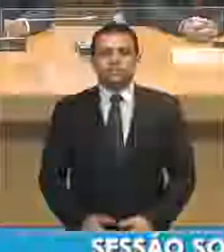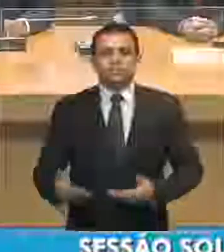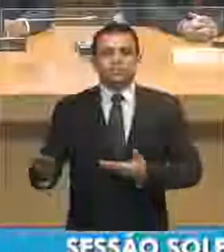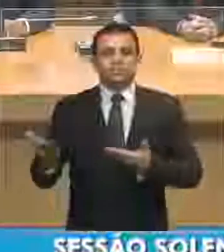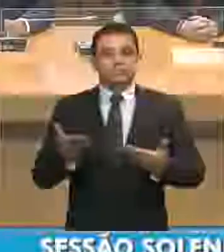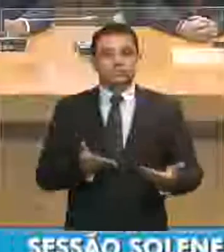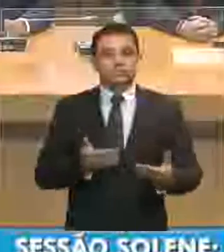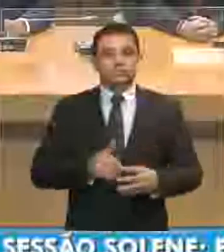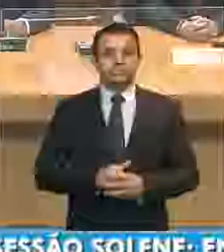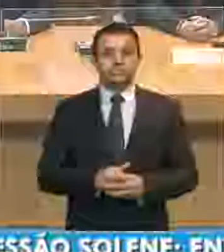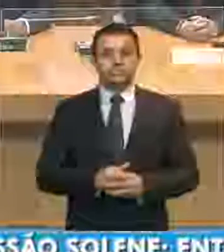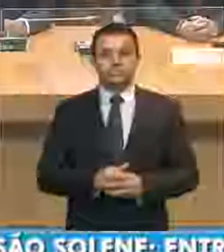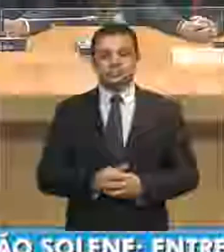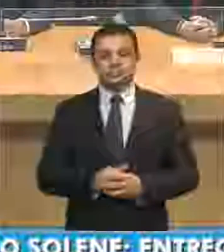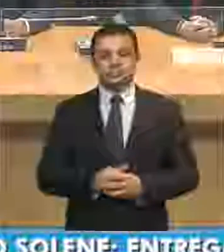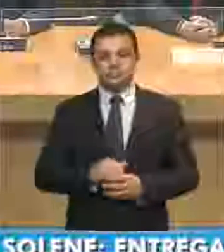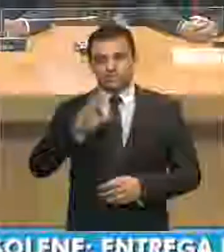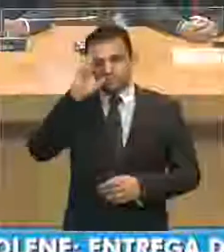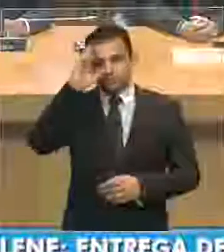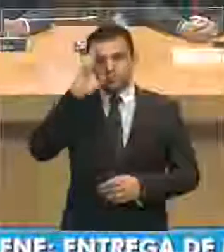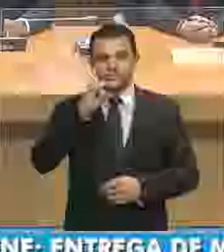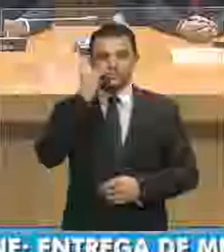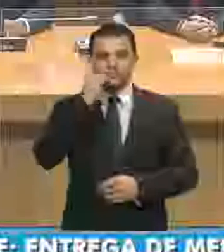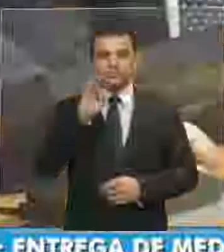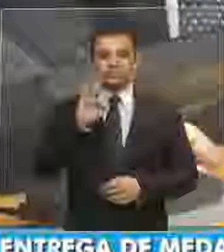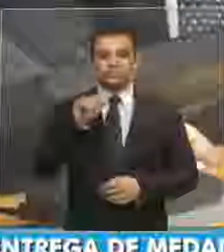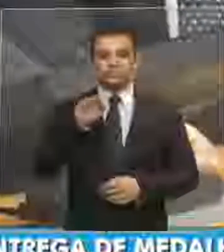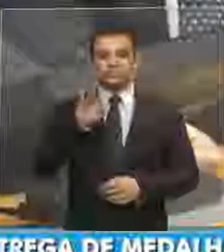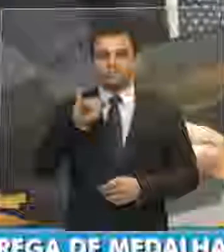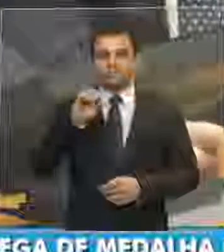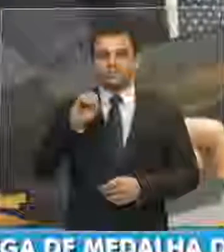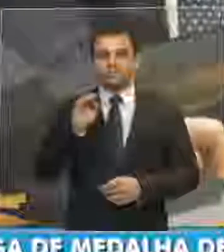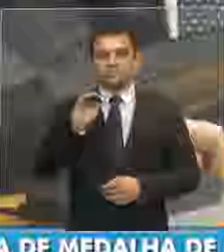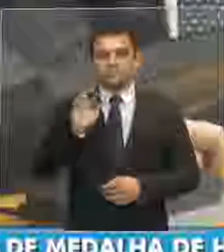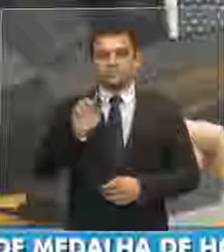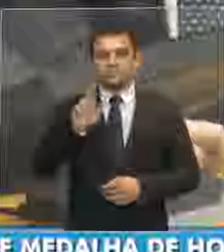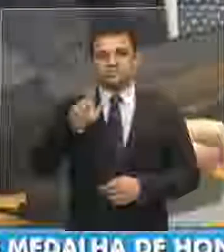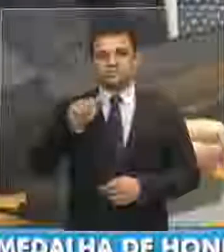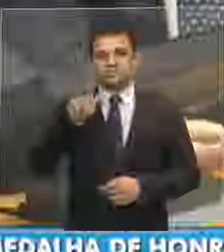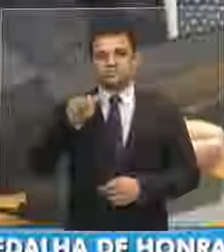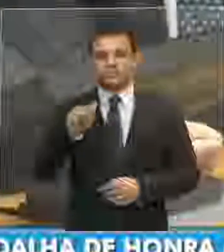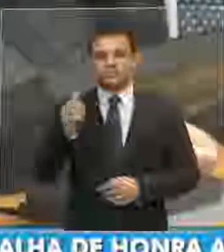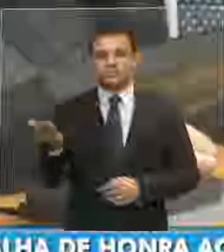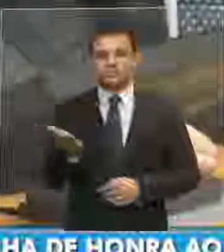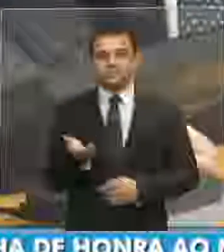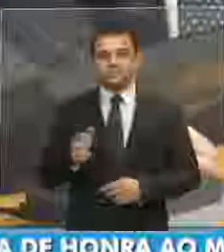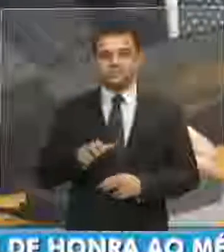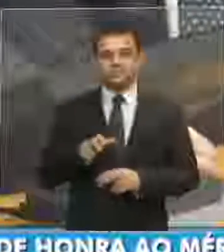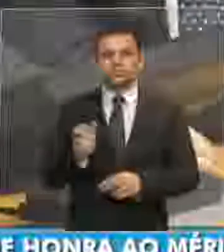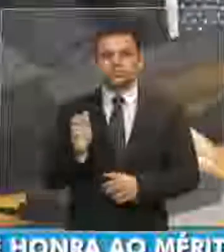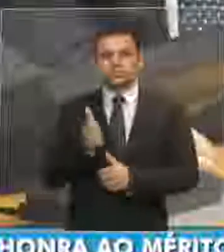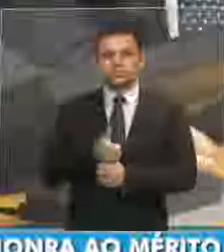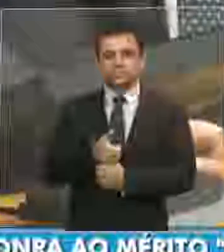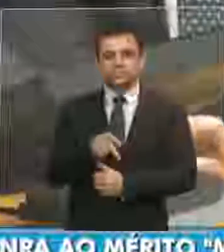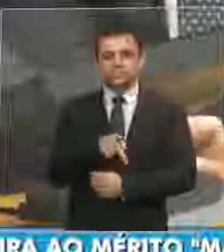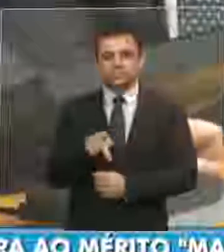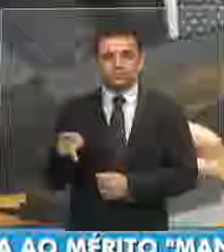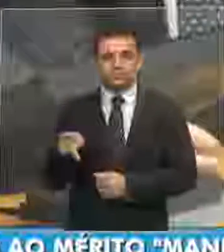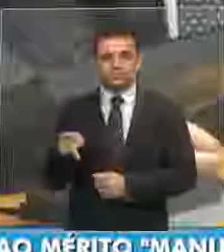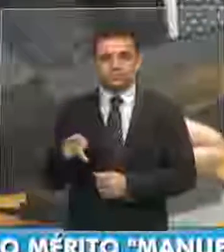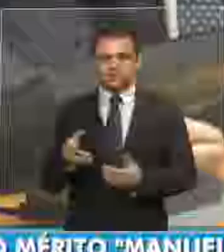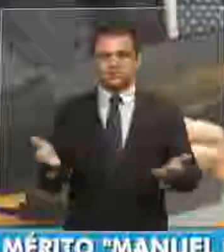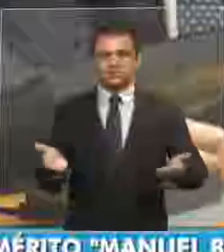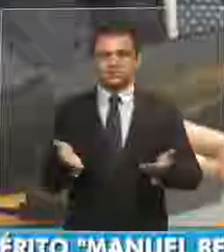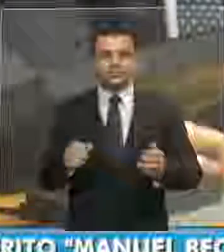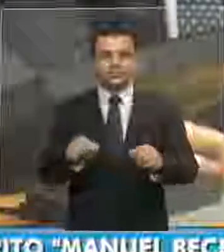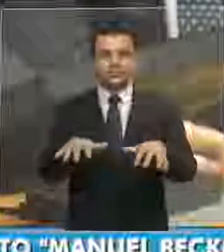Convido o deputado Fábio Braga para assumir a presidência